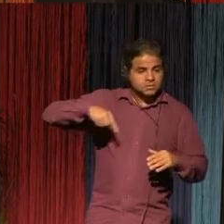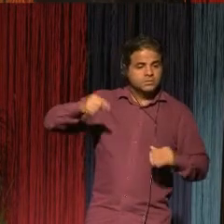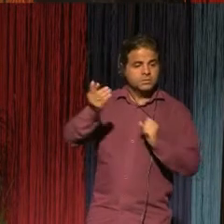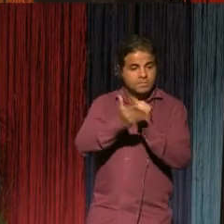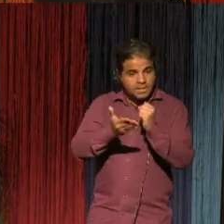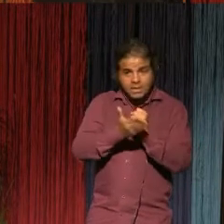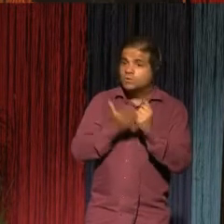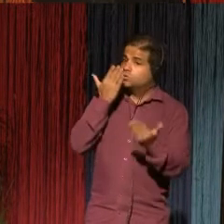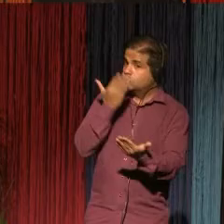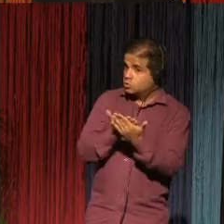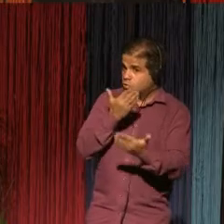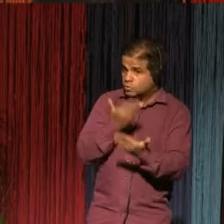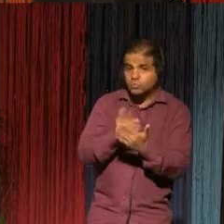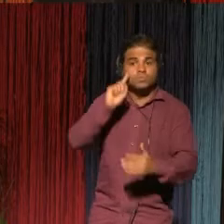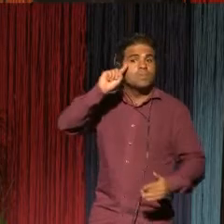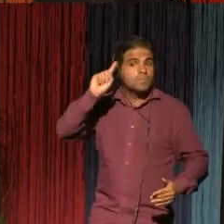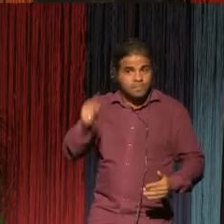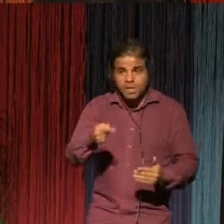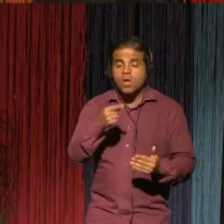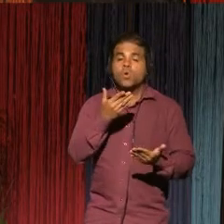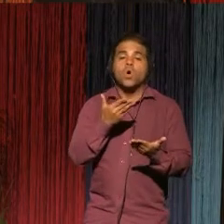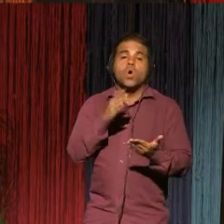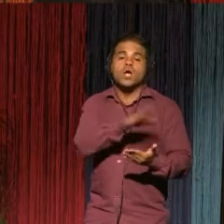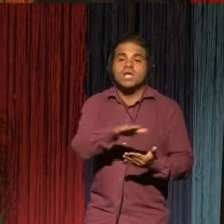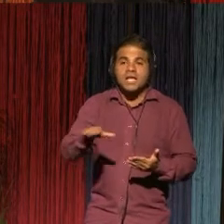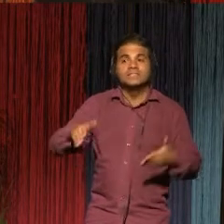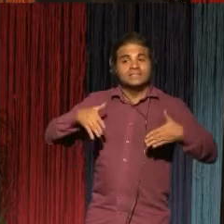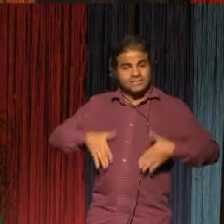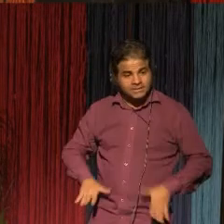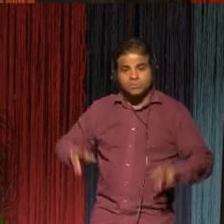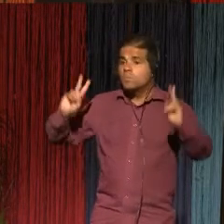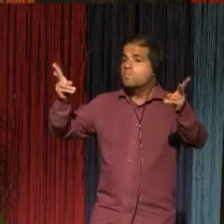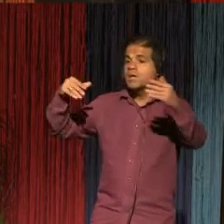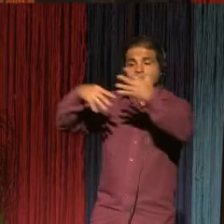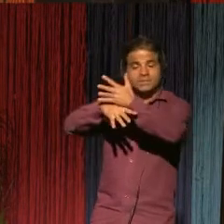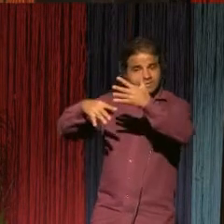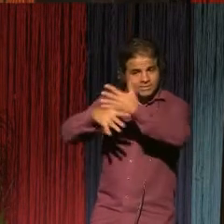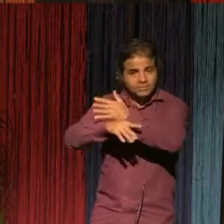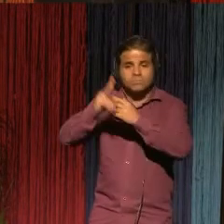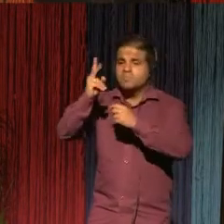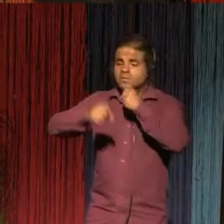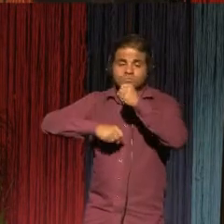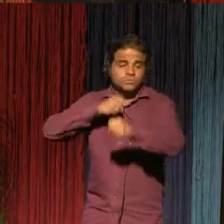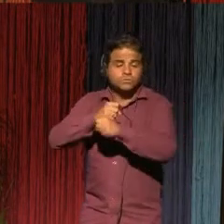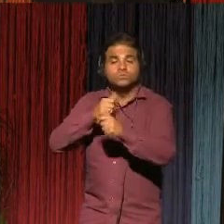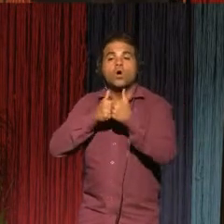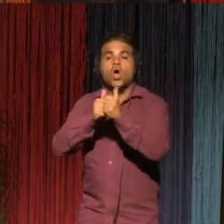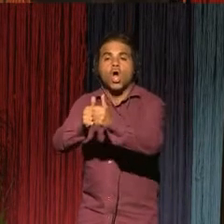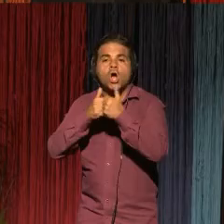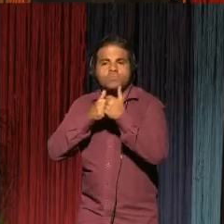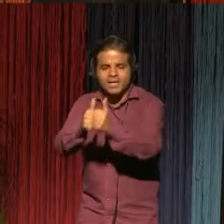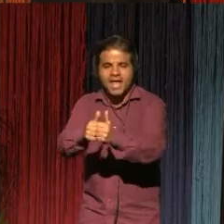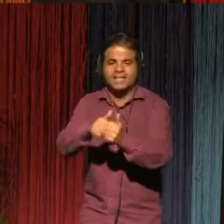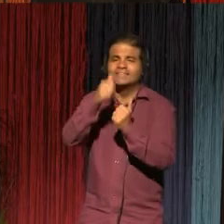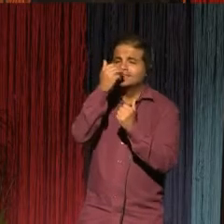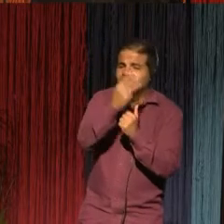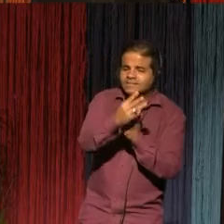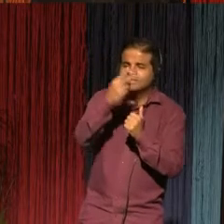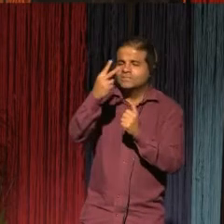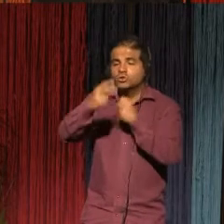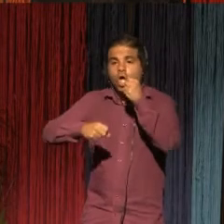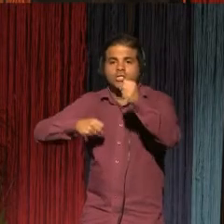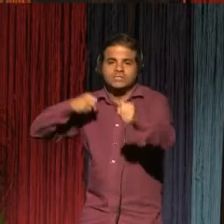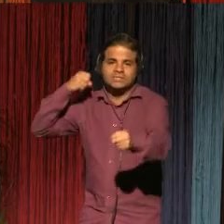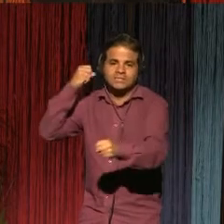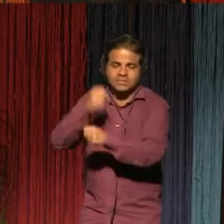num estudo de 1.000 crianças que nasceram na mesma cidade, no mesmo ano, acompanhadas por 32